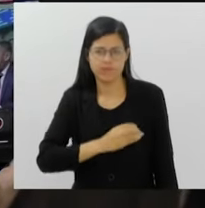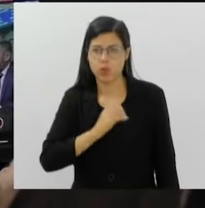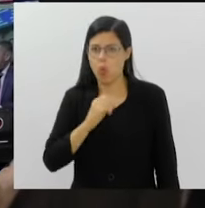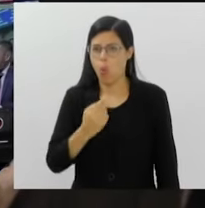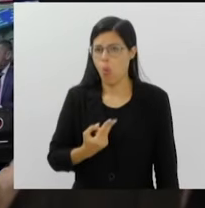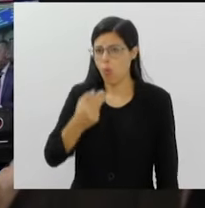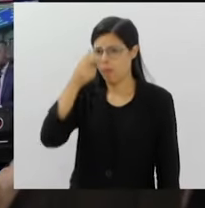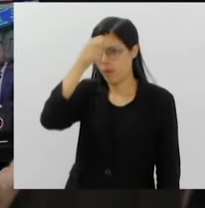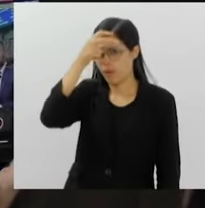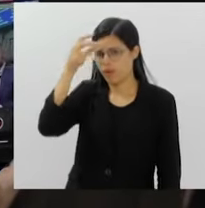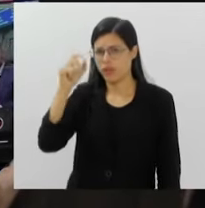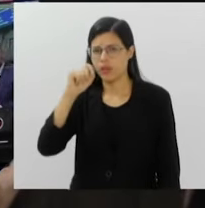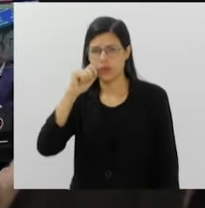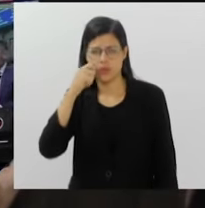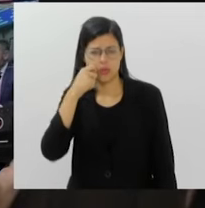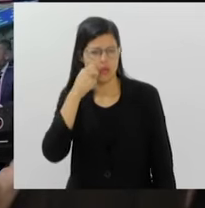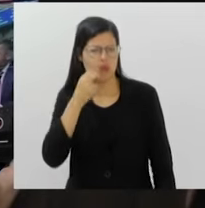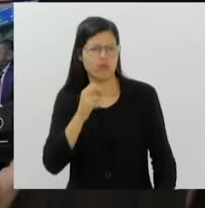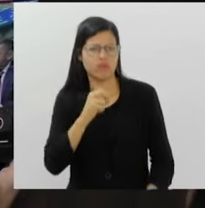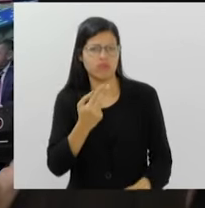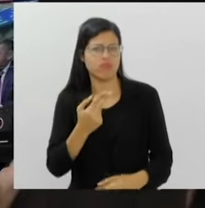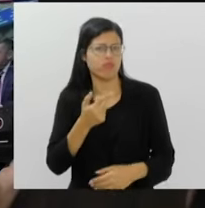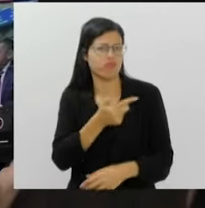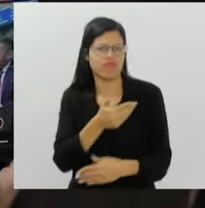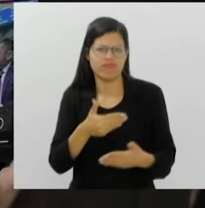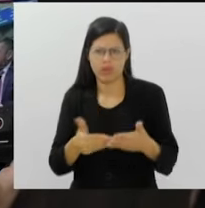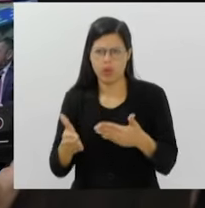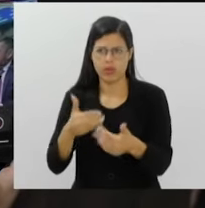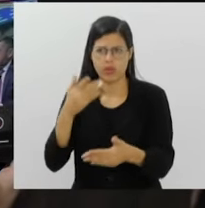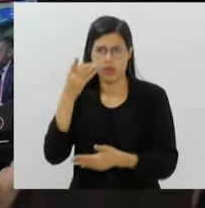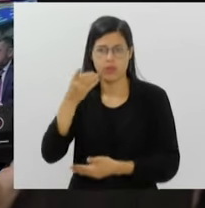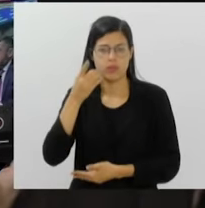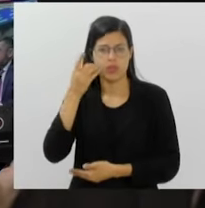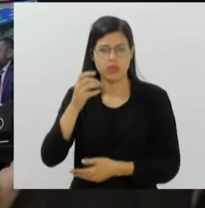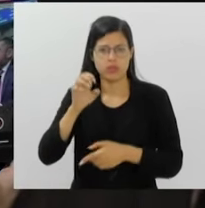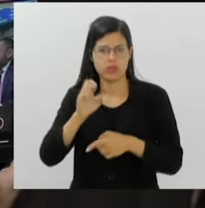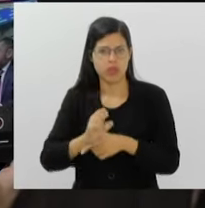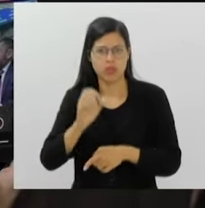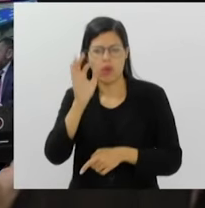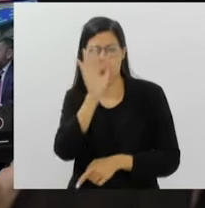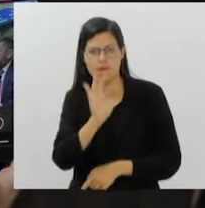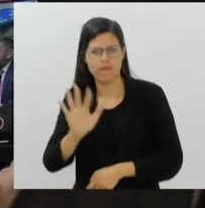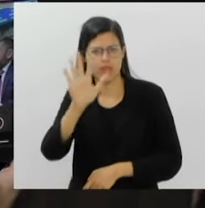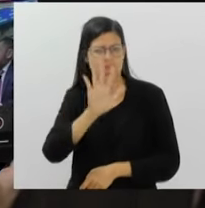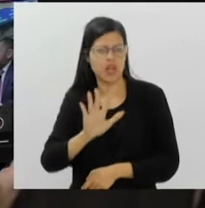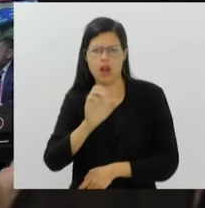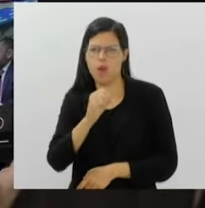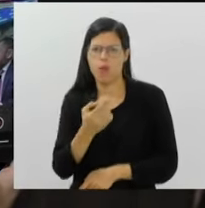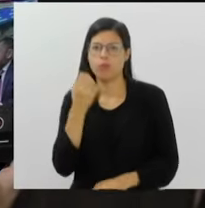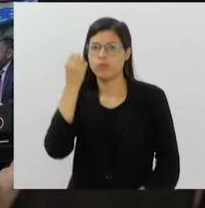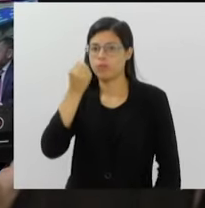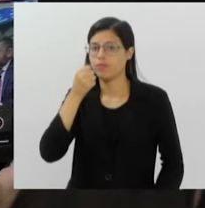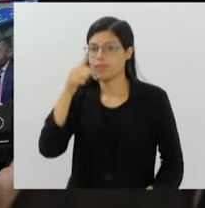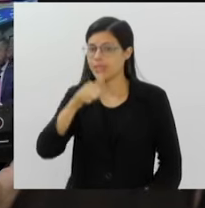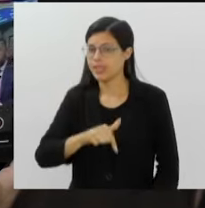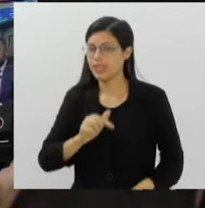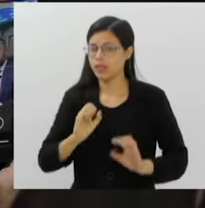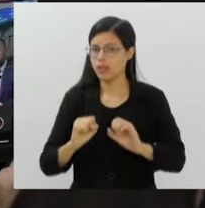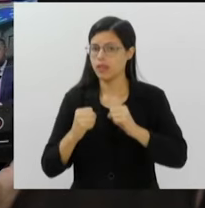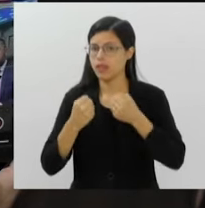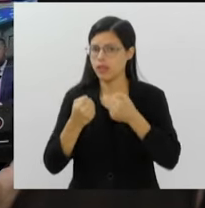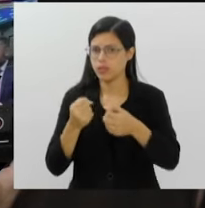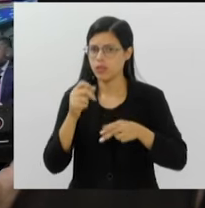Eduardo, ou qualquer deputado que seja, federal, estadual, senador. Aqui é a defesa de um povo, de um